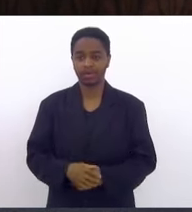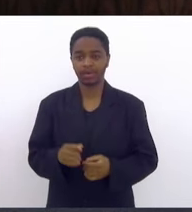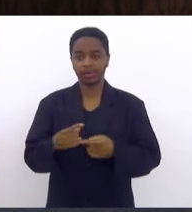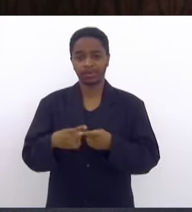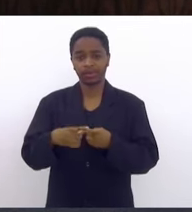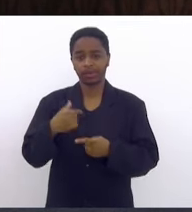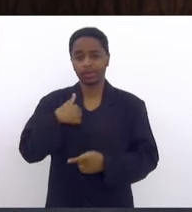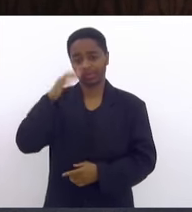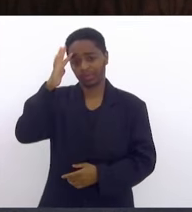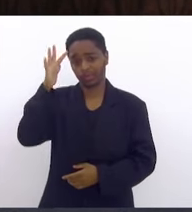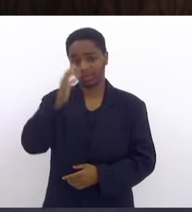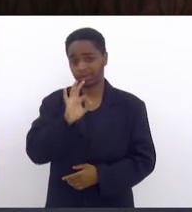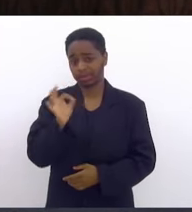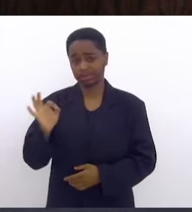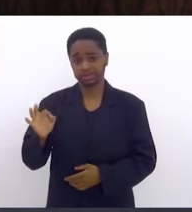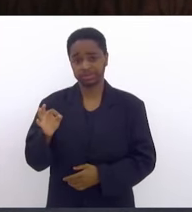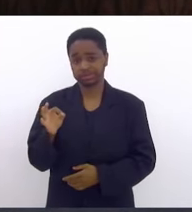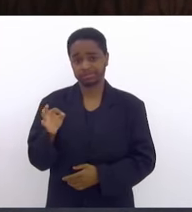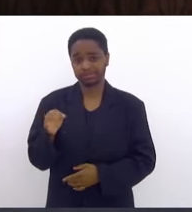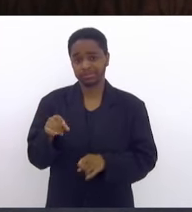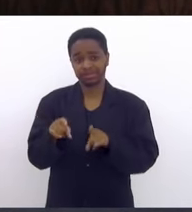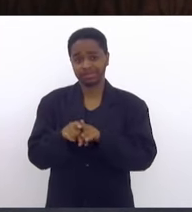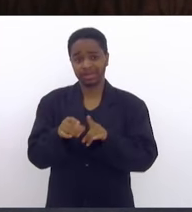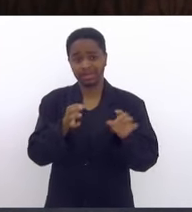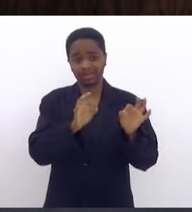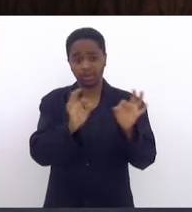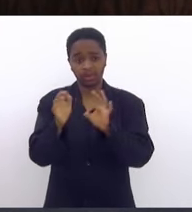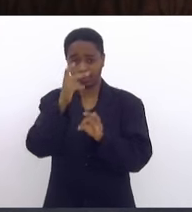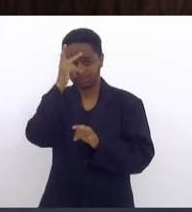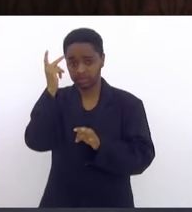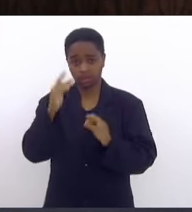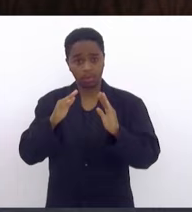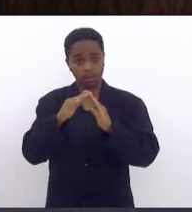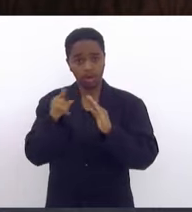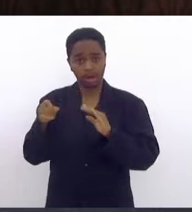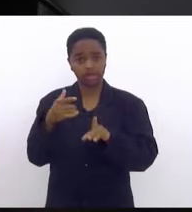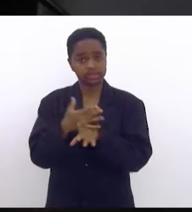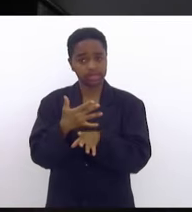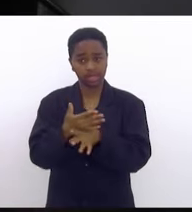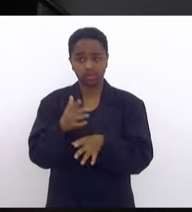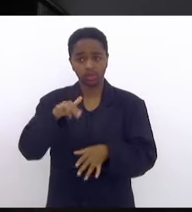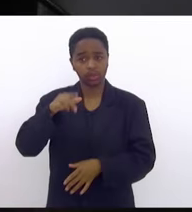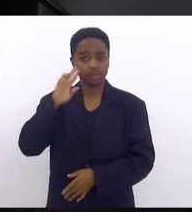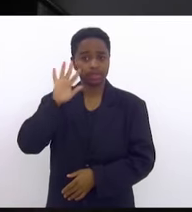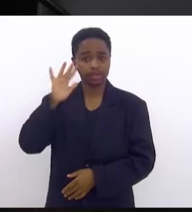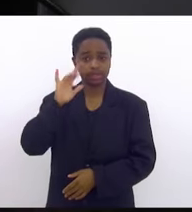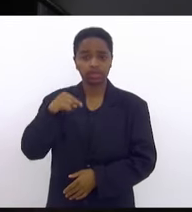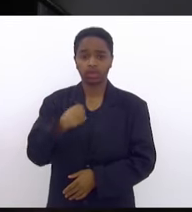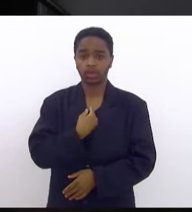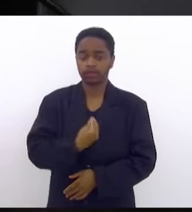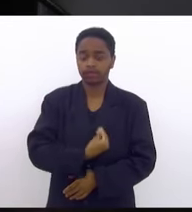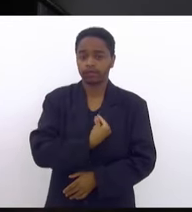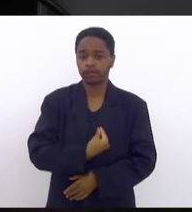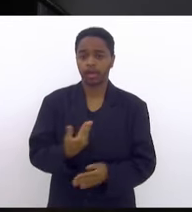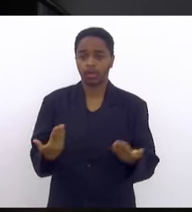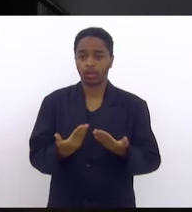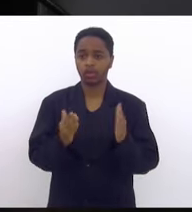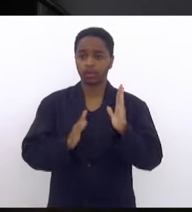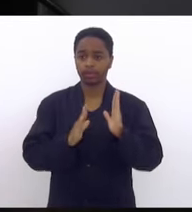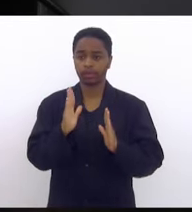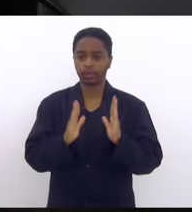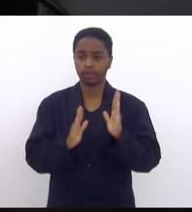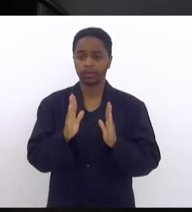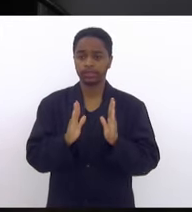imaginaria, eu acho que nenhum mangaratibense jamais imaginou a gente estar passando por um momento desse,